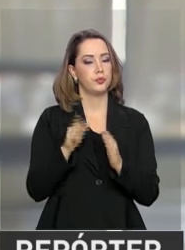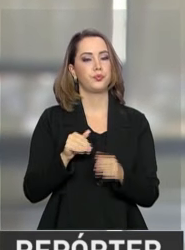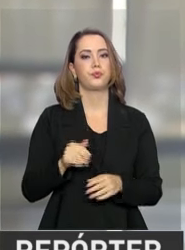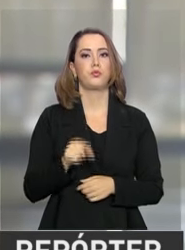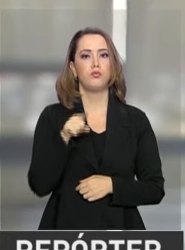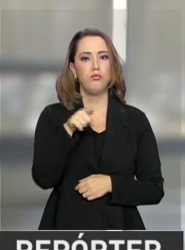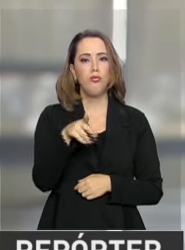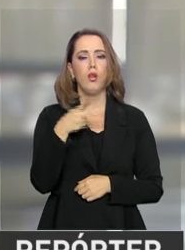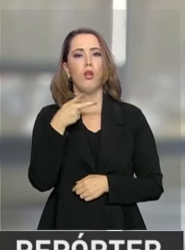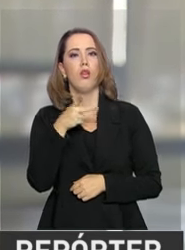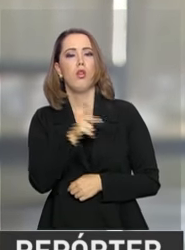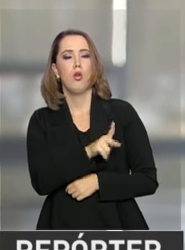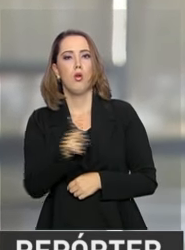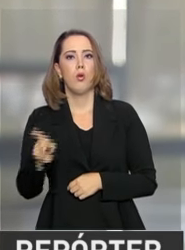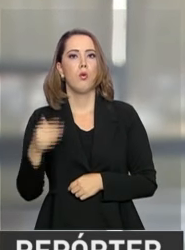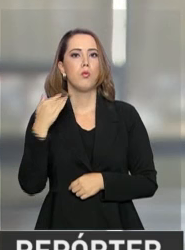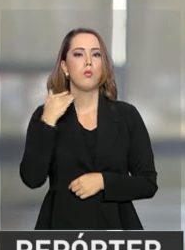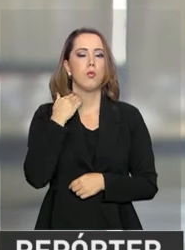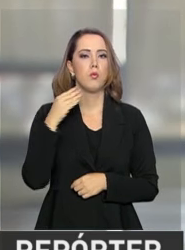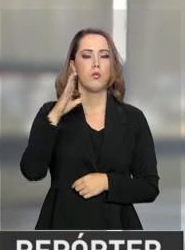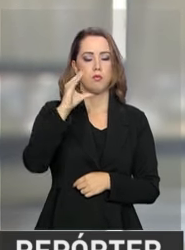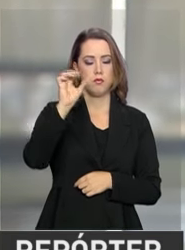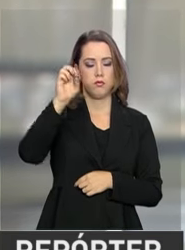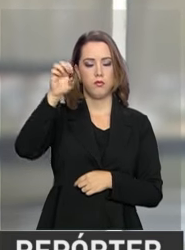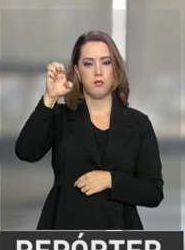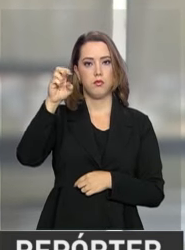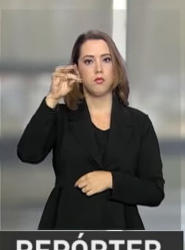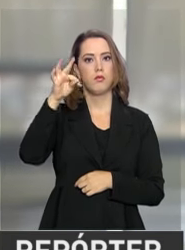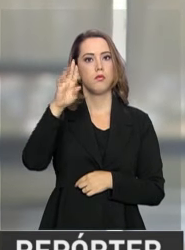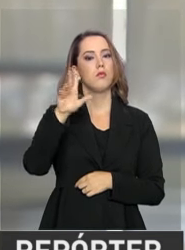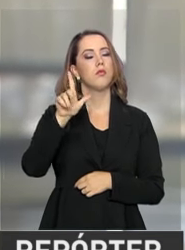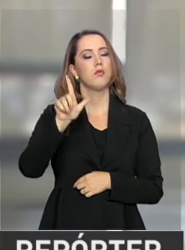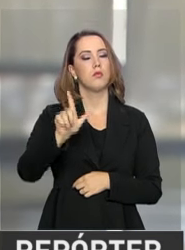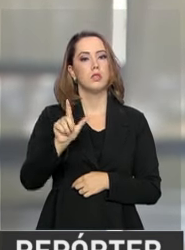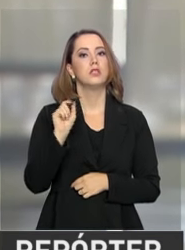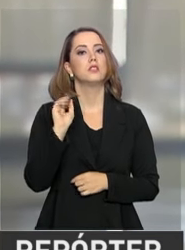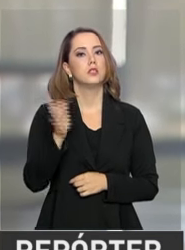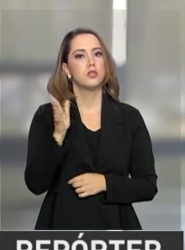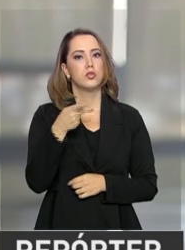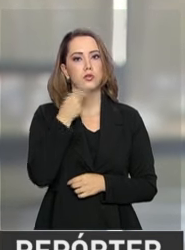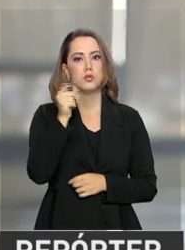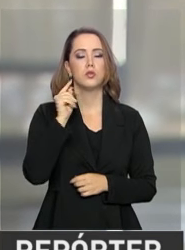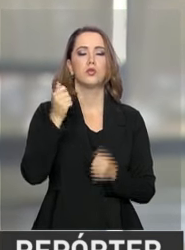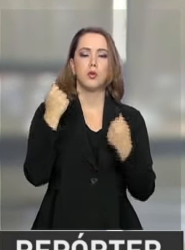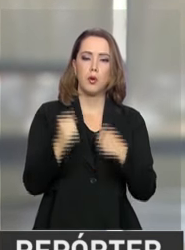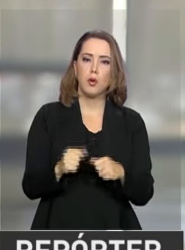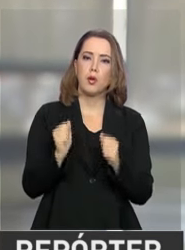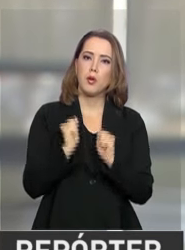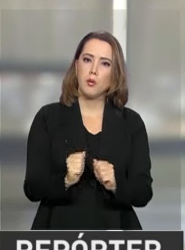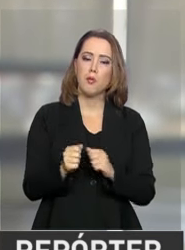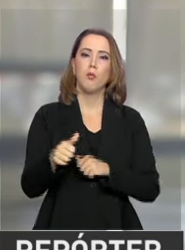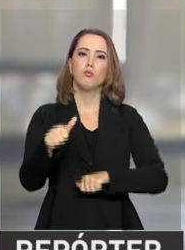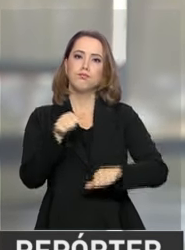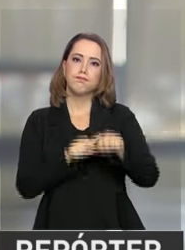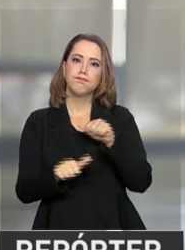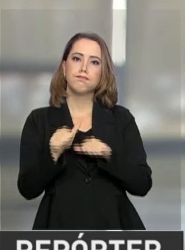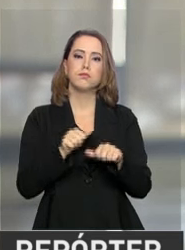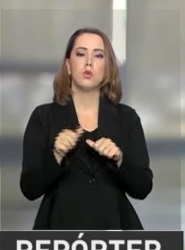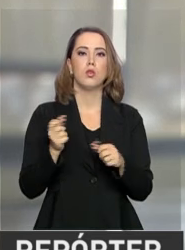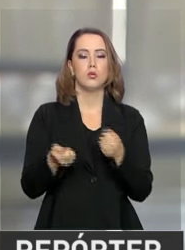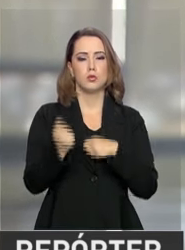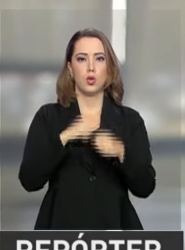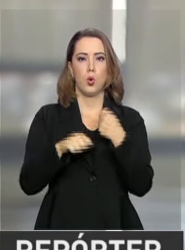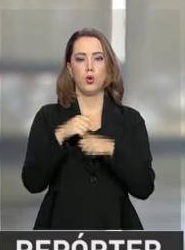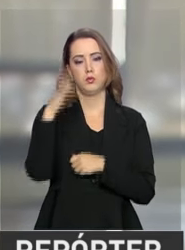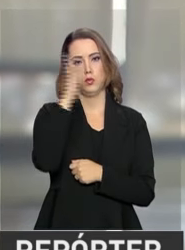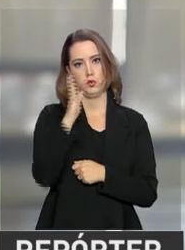disse que vai buscar atingir a meta da inflação e que é possível reverter a situação econômica do país e